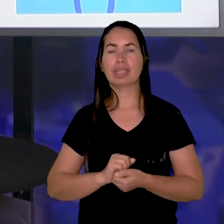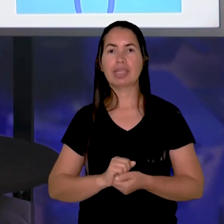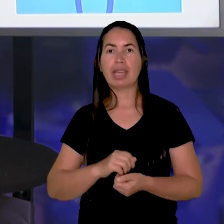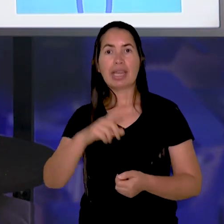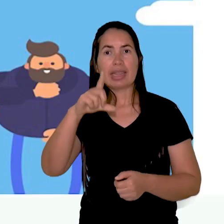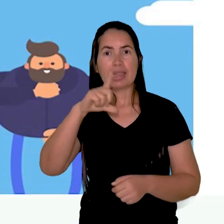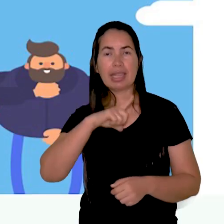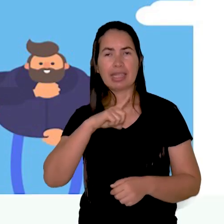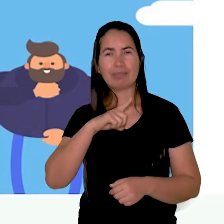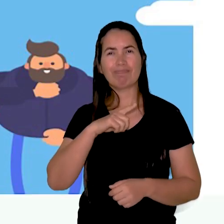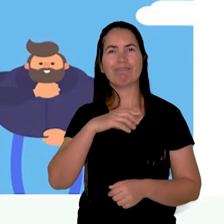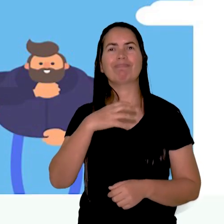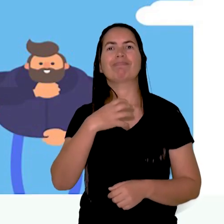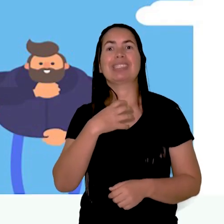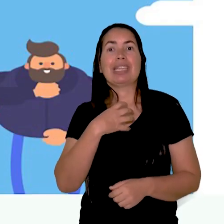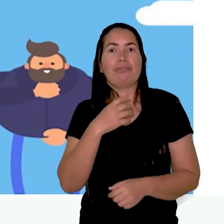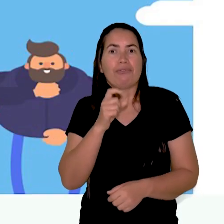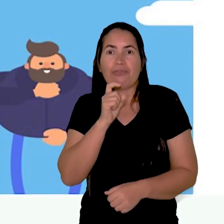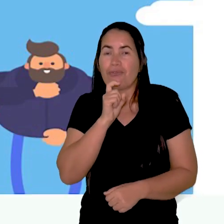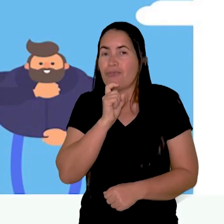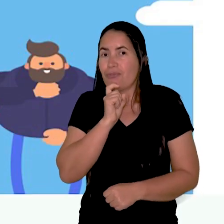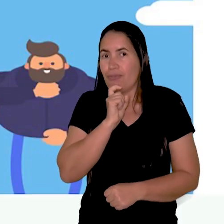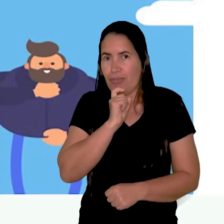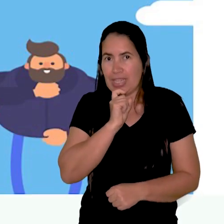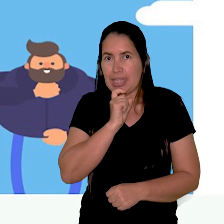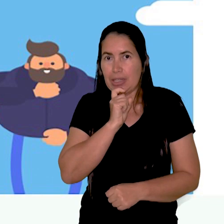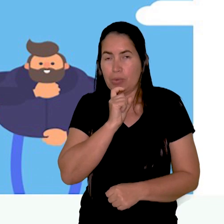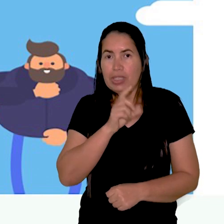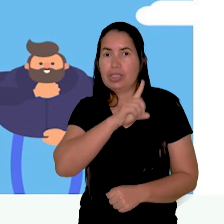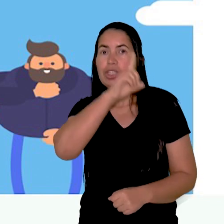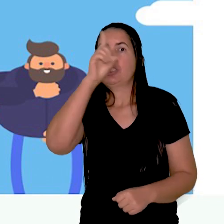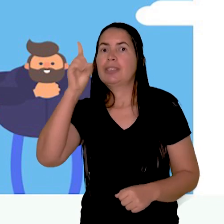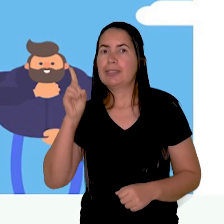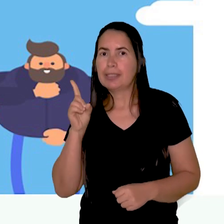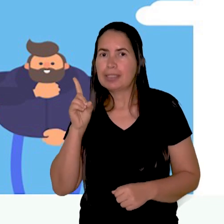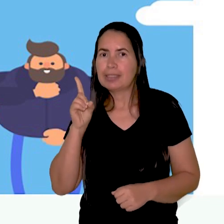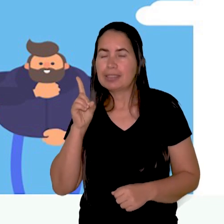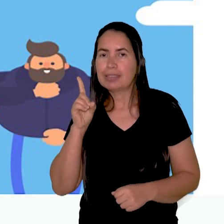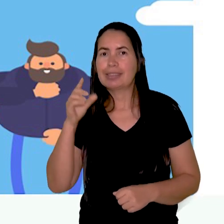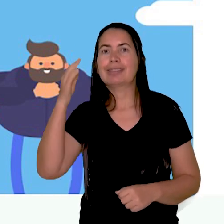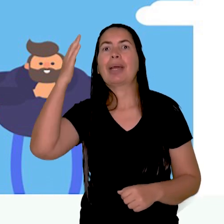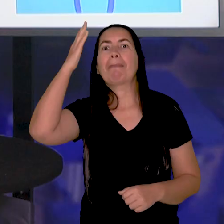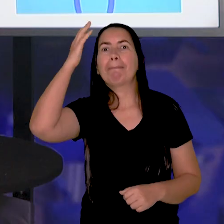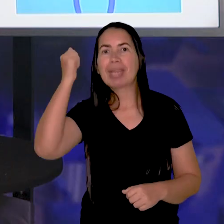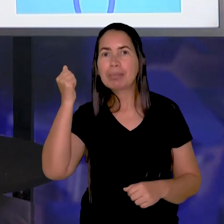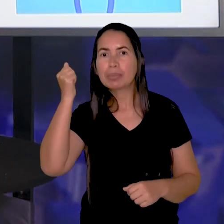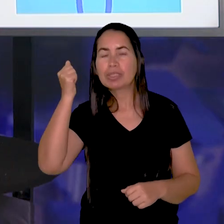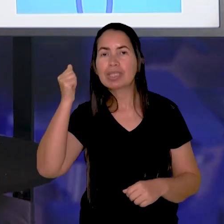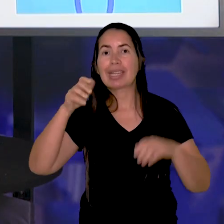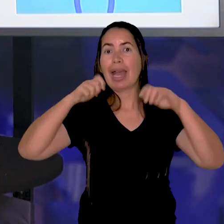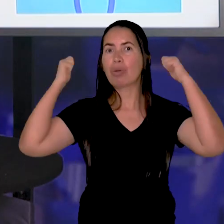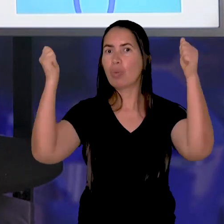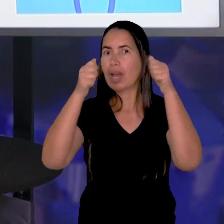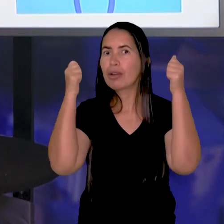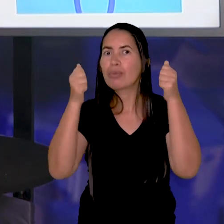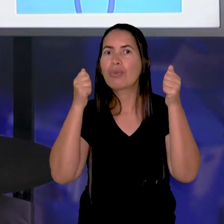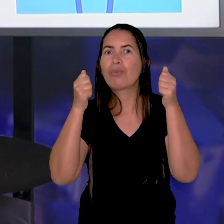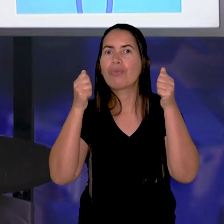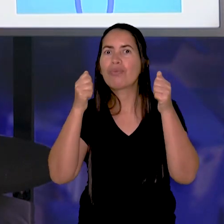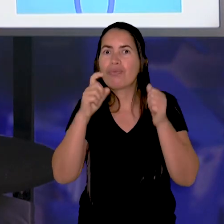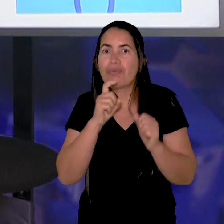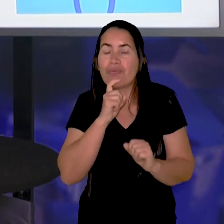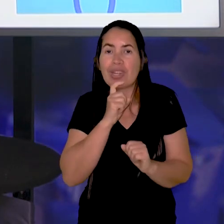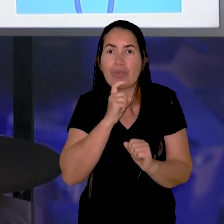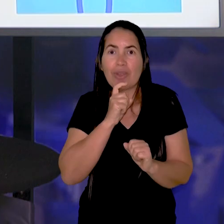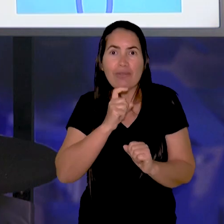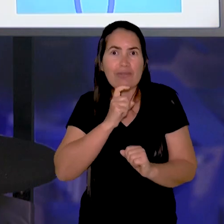Eu tenho sentido muito frio nesses dias. Nós sabemos que Caruaru é frio,